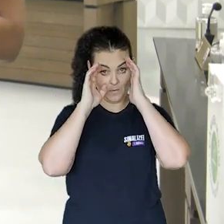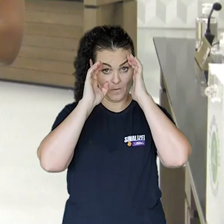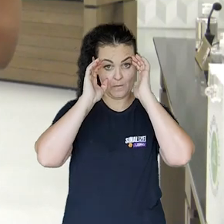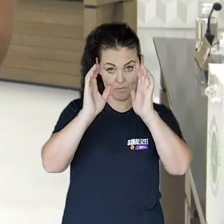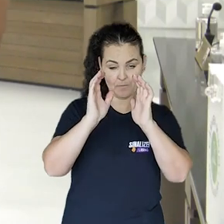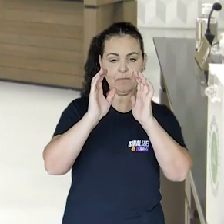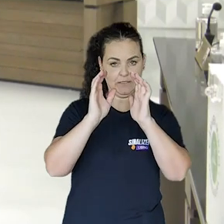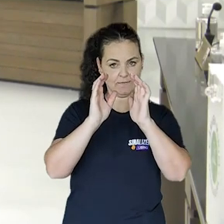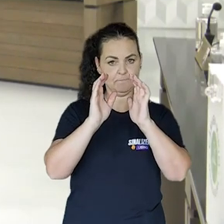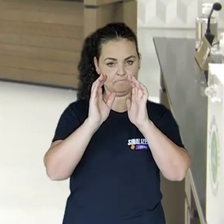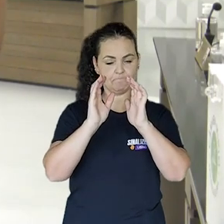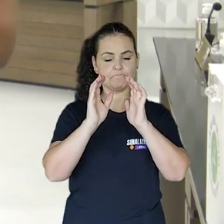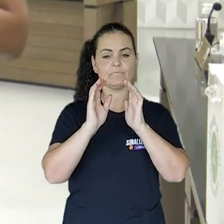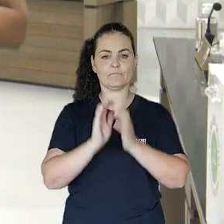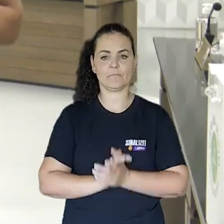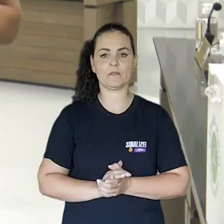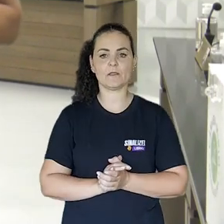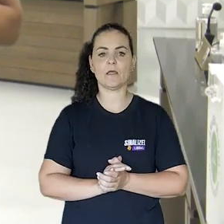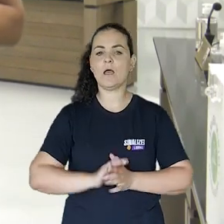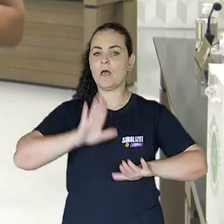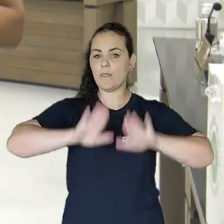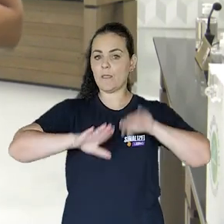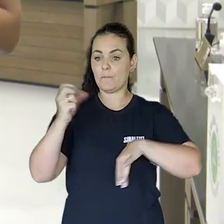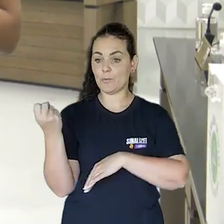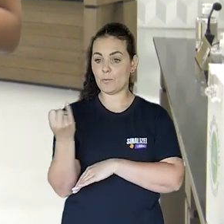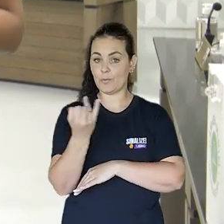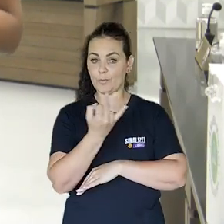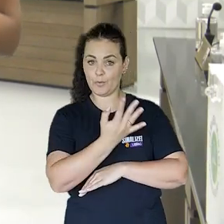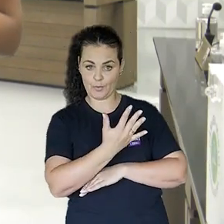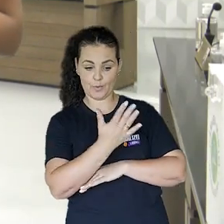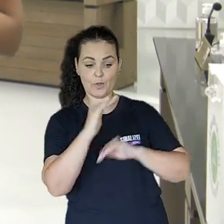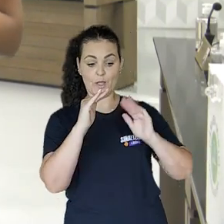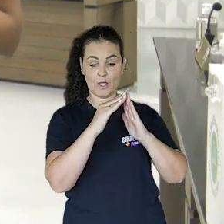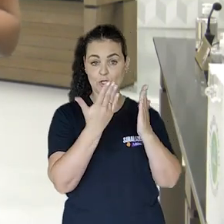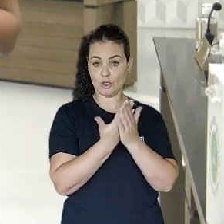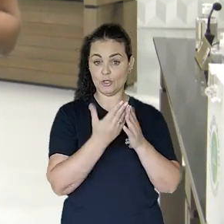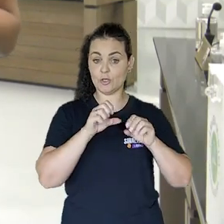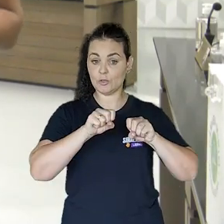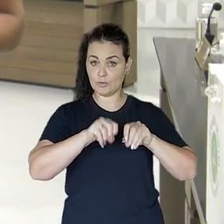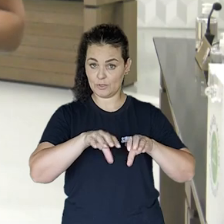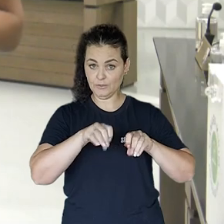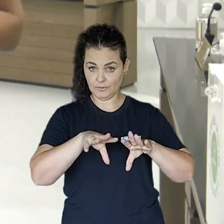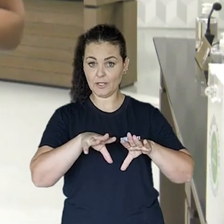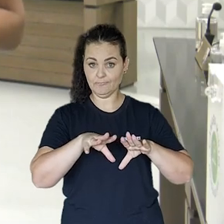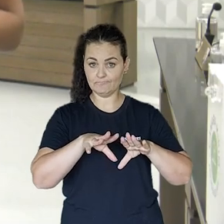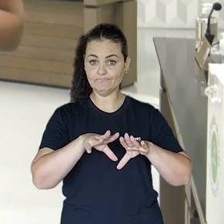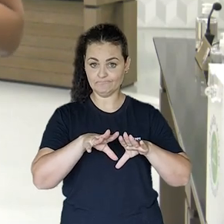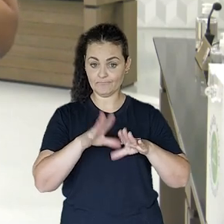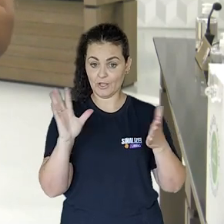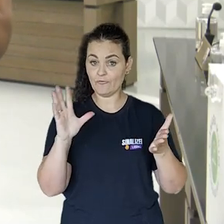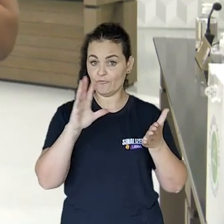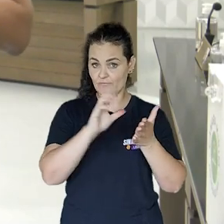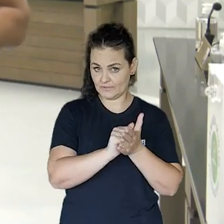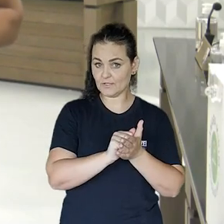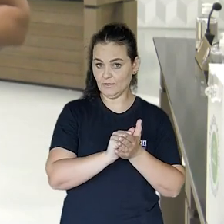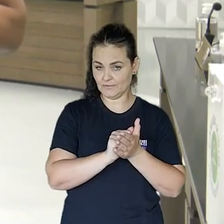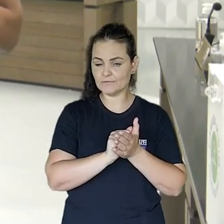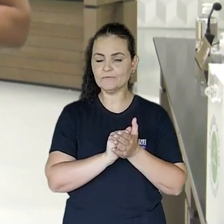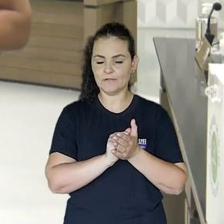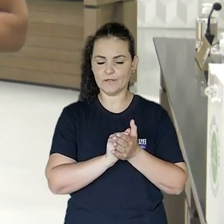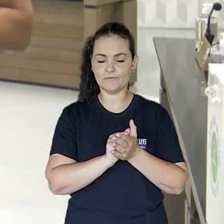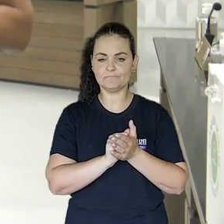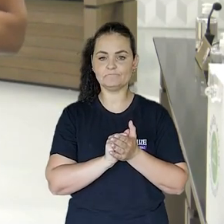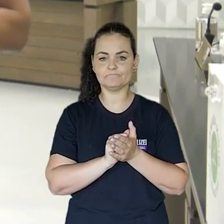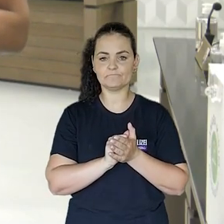de acordo com a quantidade de unidade de ensino de cada uma das redes que nós mencionamos anteriormente, mas vamos